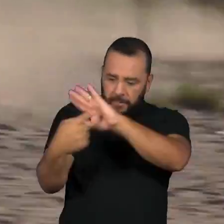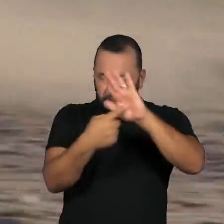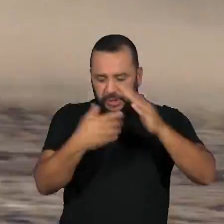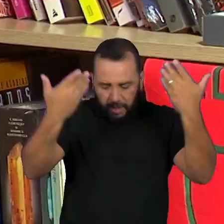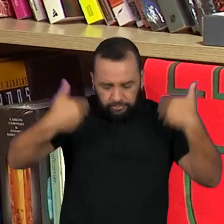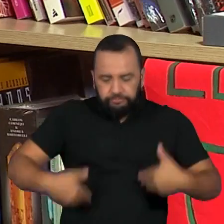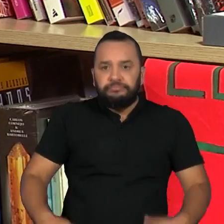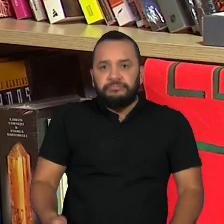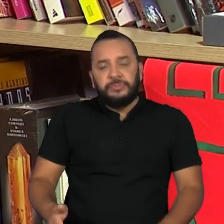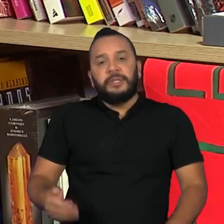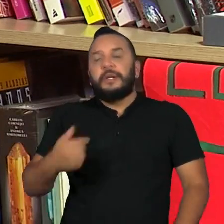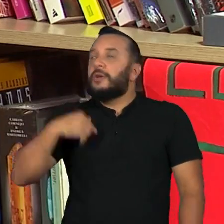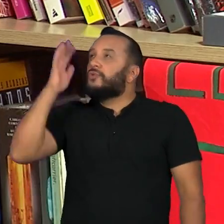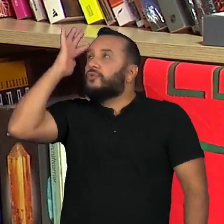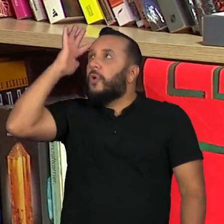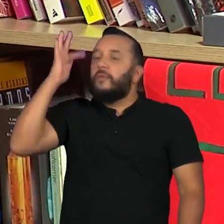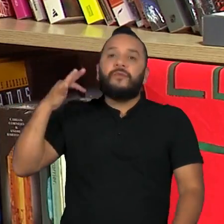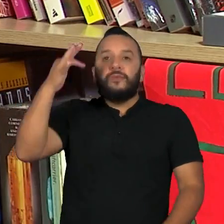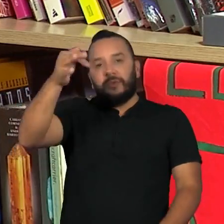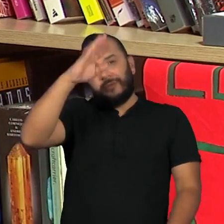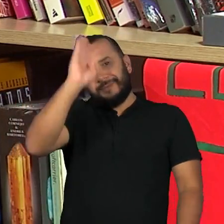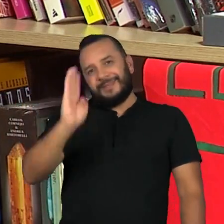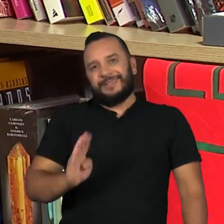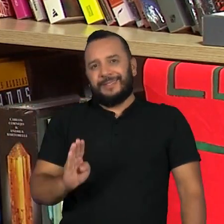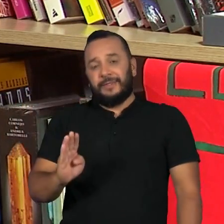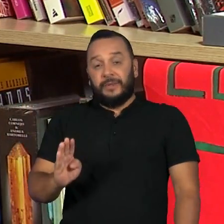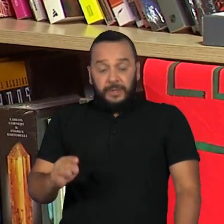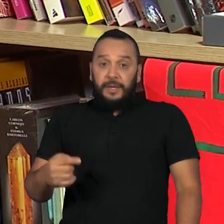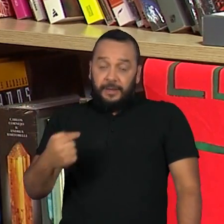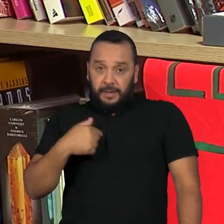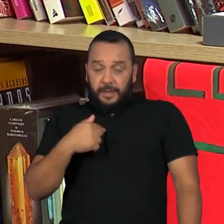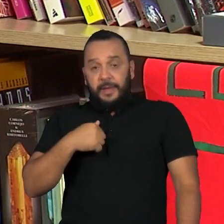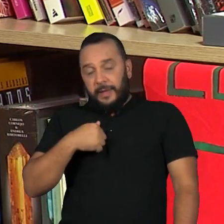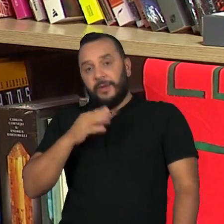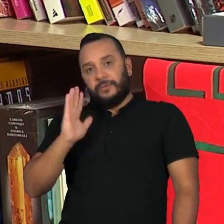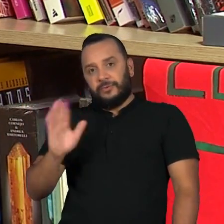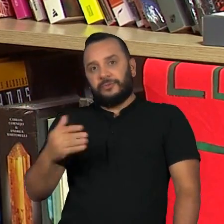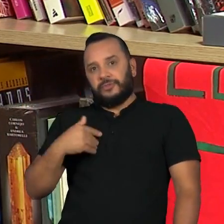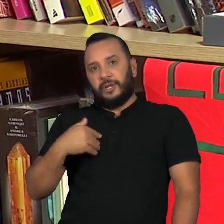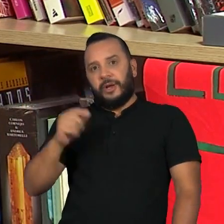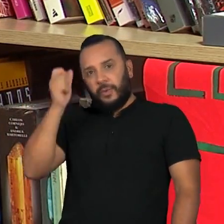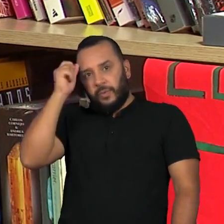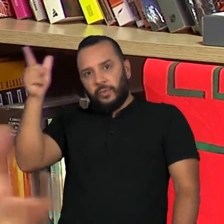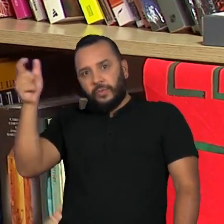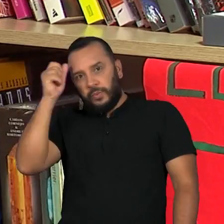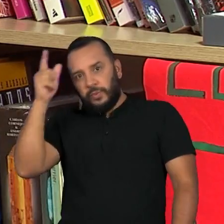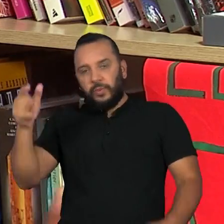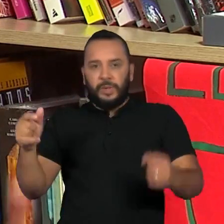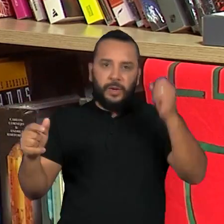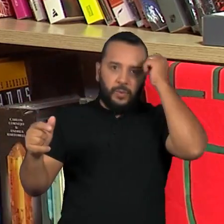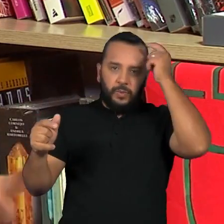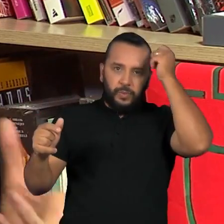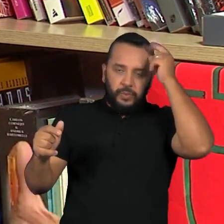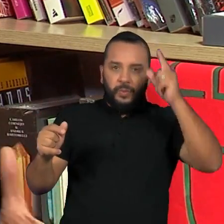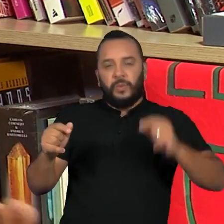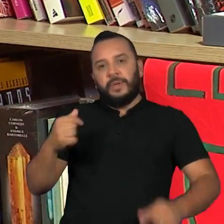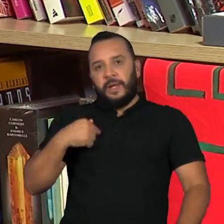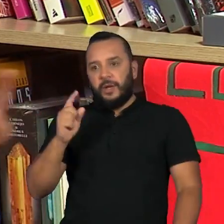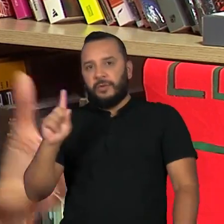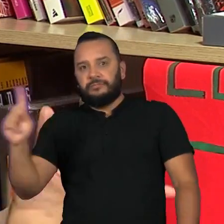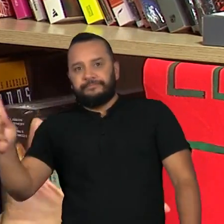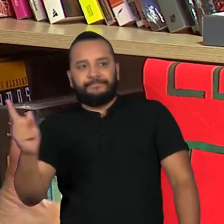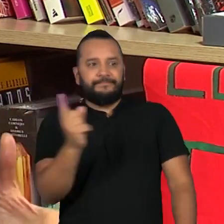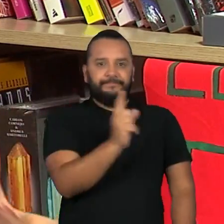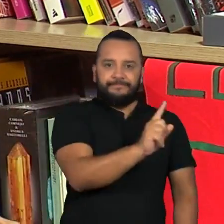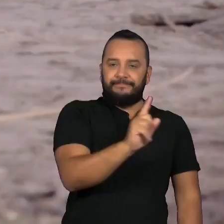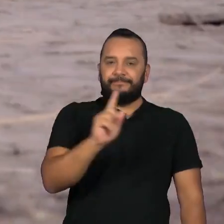sonhando, né? Você falou que eu talvez seja uma caminhante entre mundos e quando a gente pega um livro que conta uma infância numa aldeia,